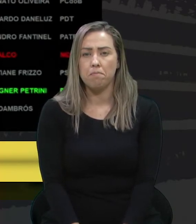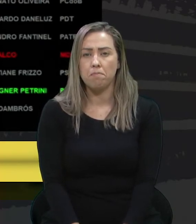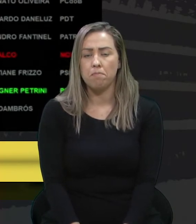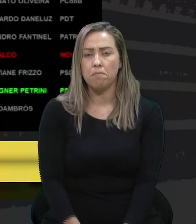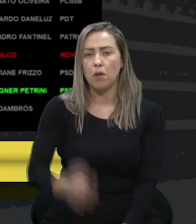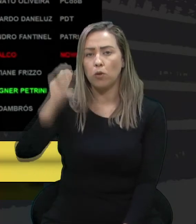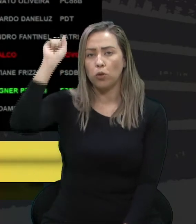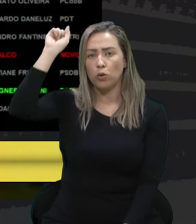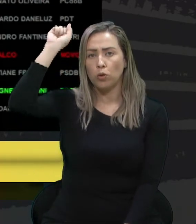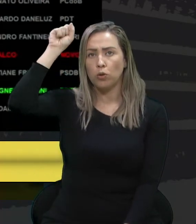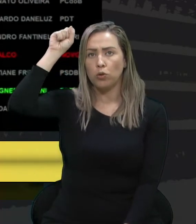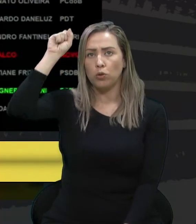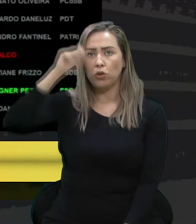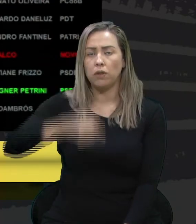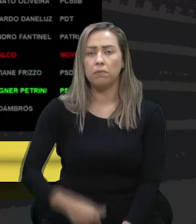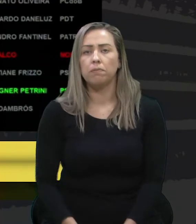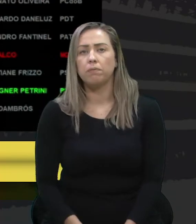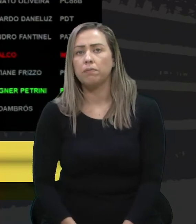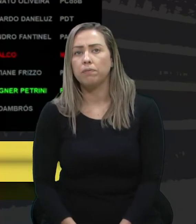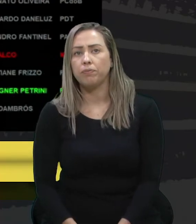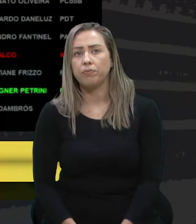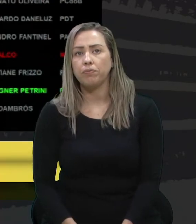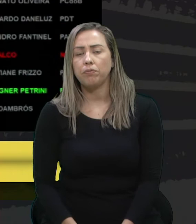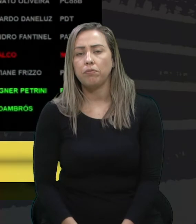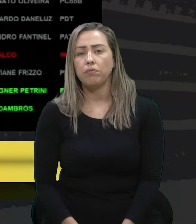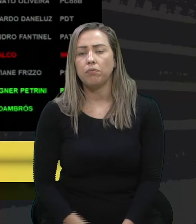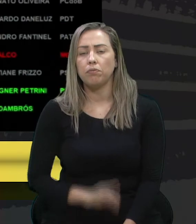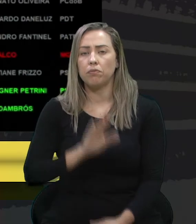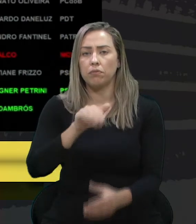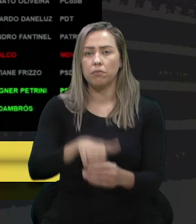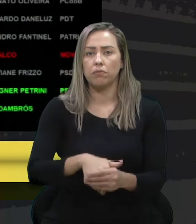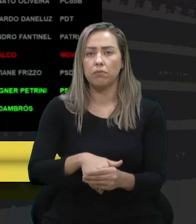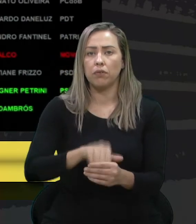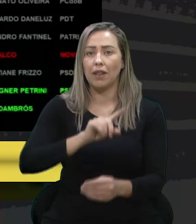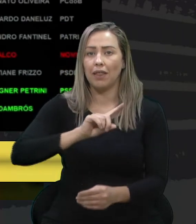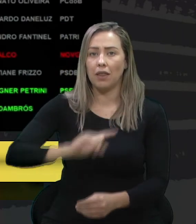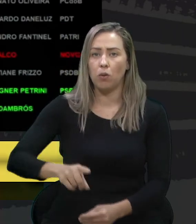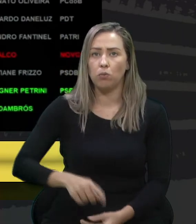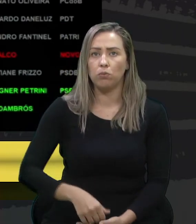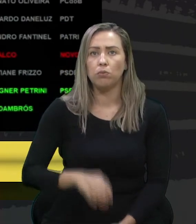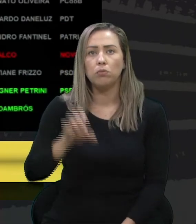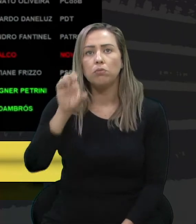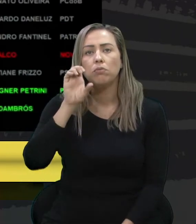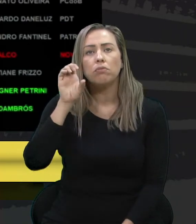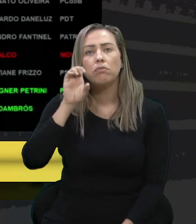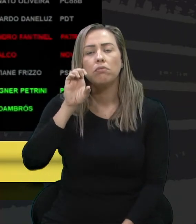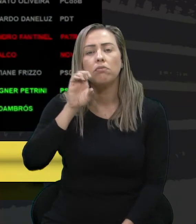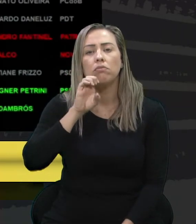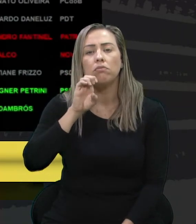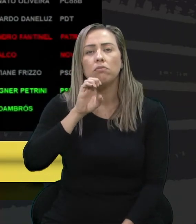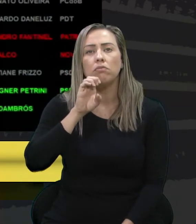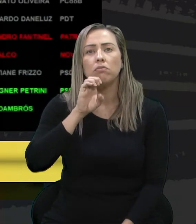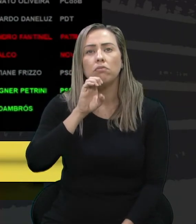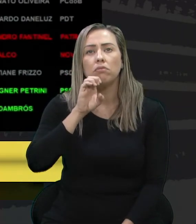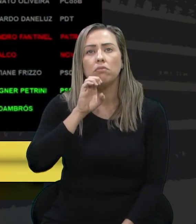Vereador Xuxa, como vota? Vereador Xuxa votou não. Estela Ballardin?